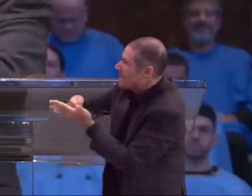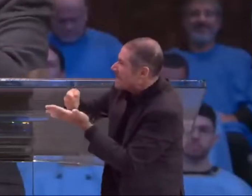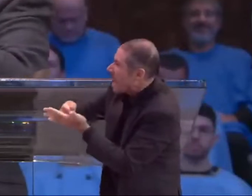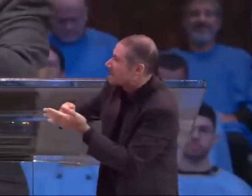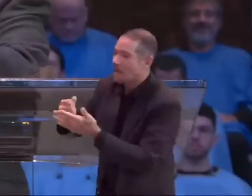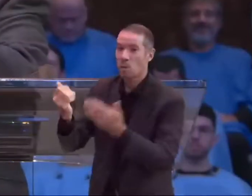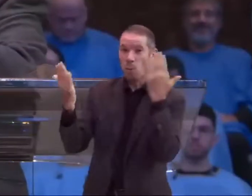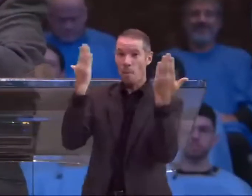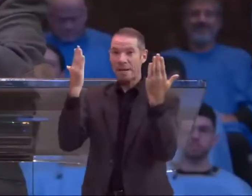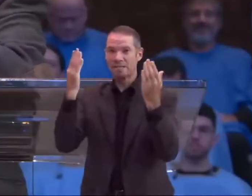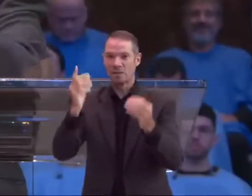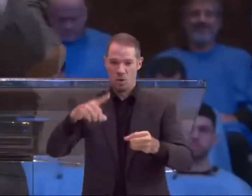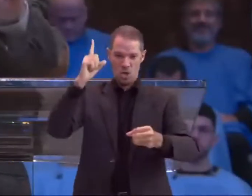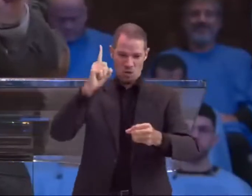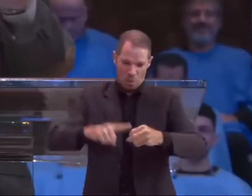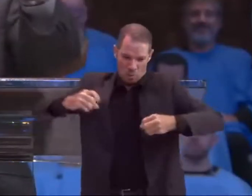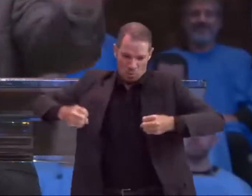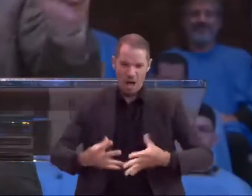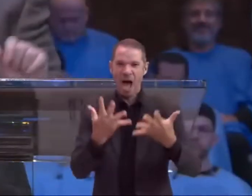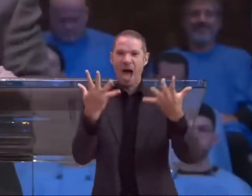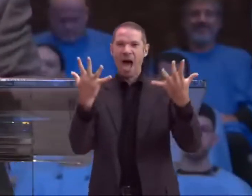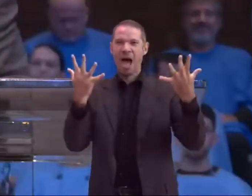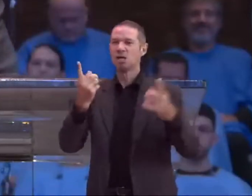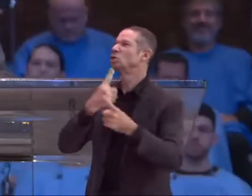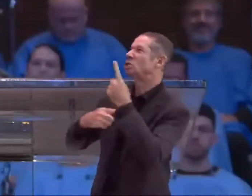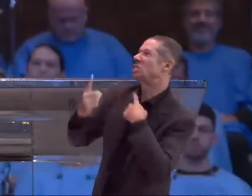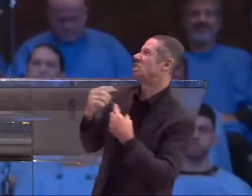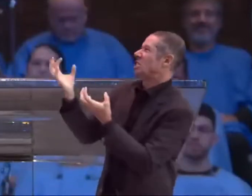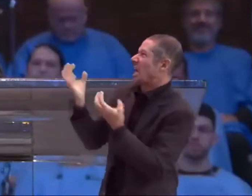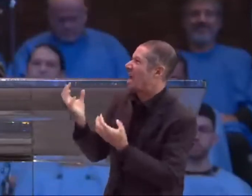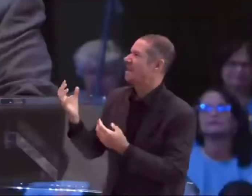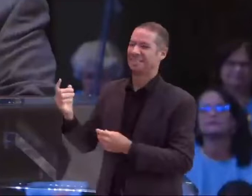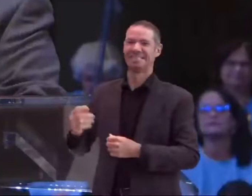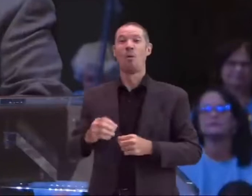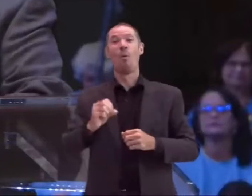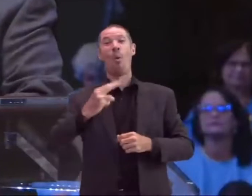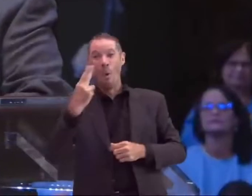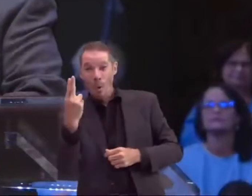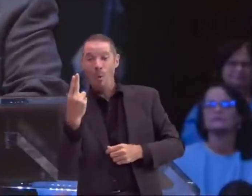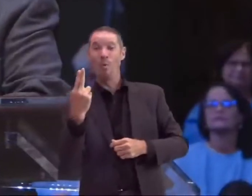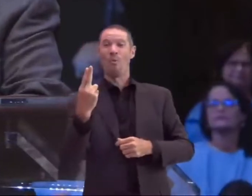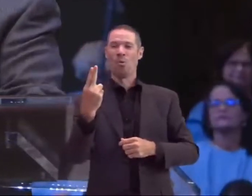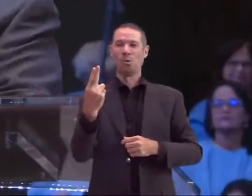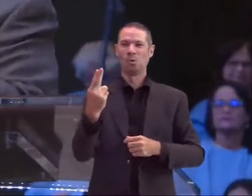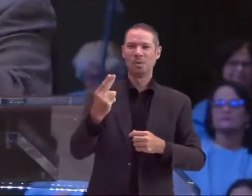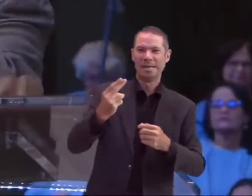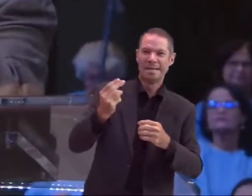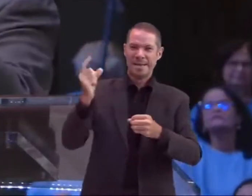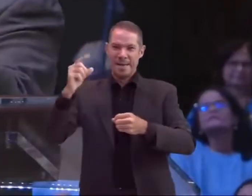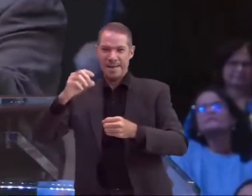gênio da lâmpada, a derramar os meus desejos. Ou é uma